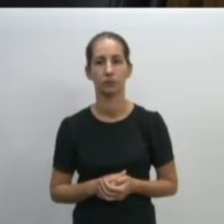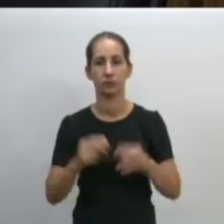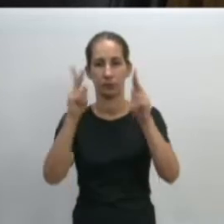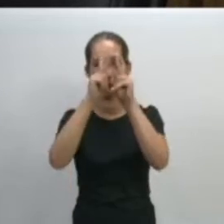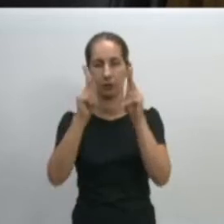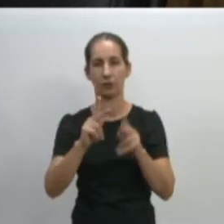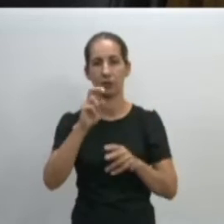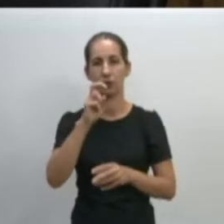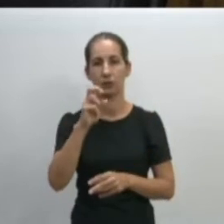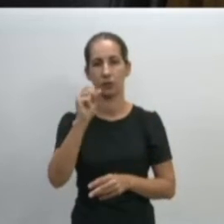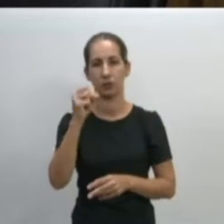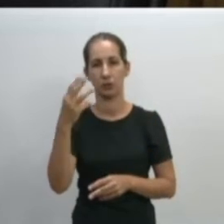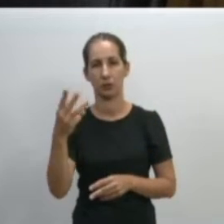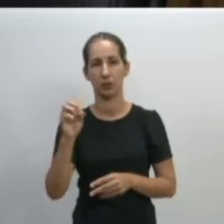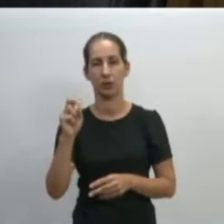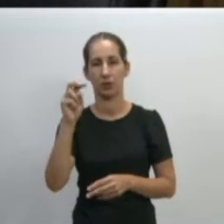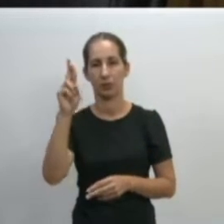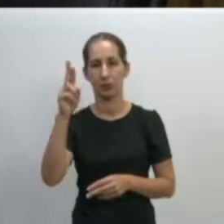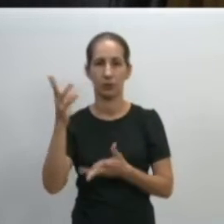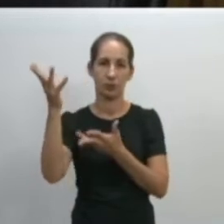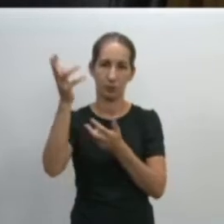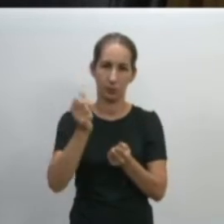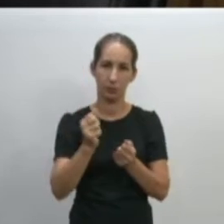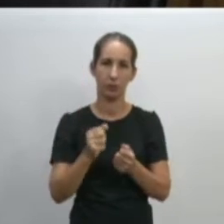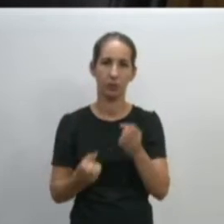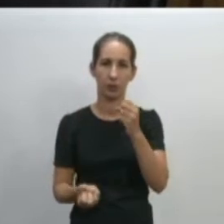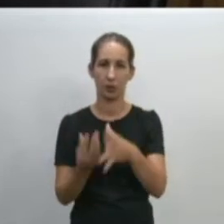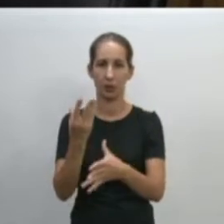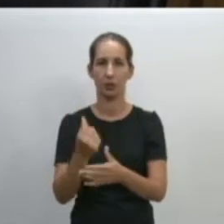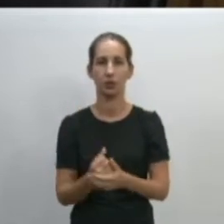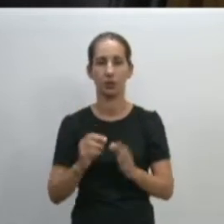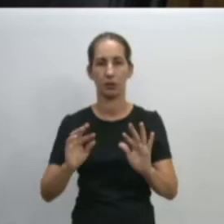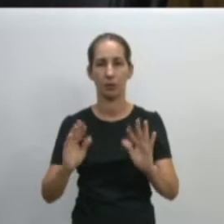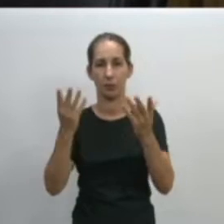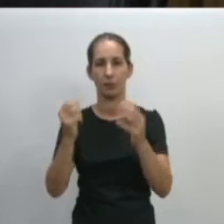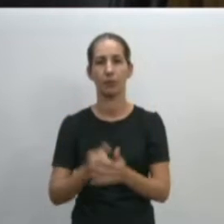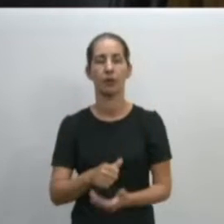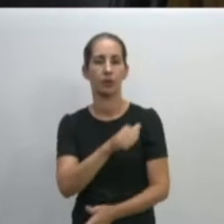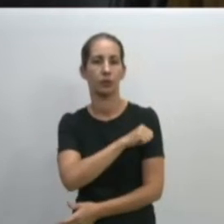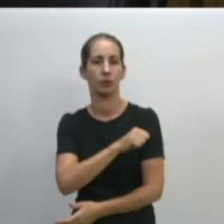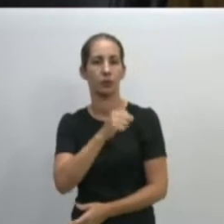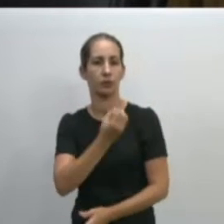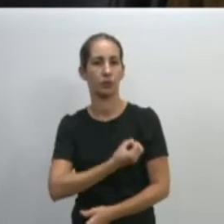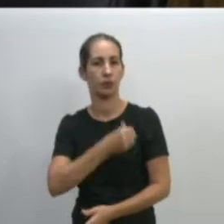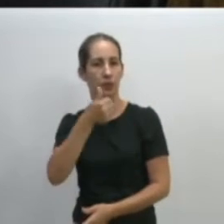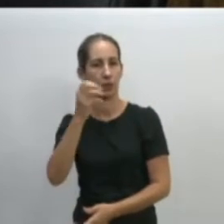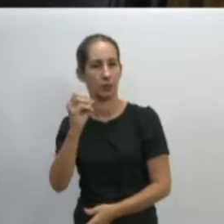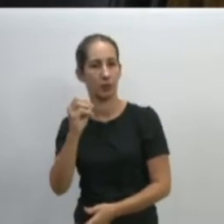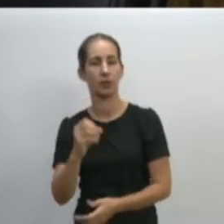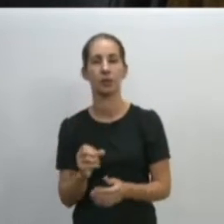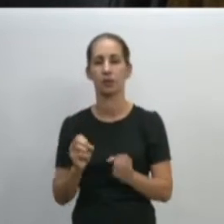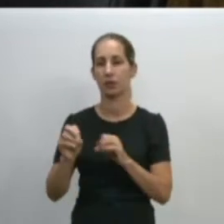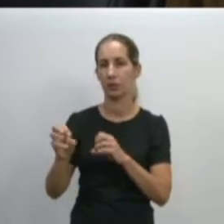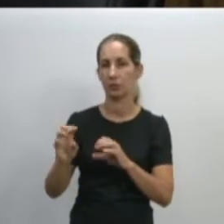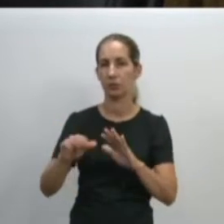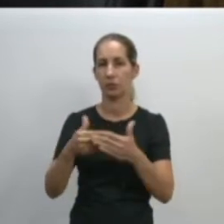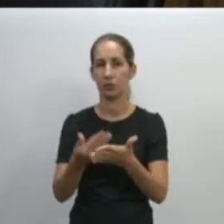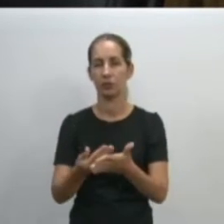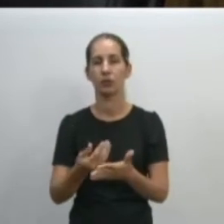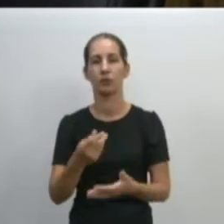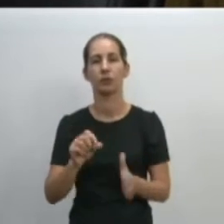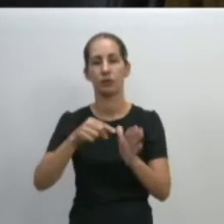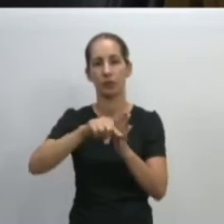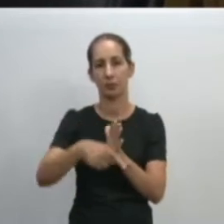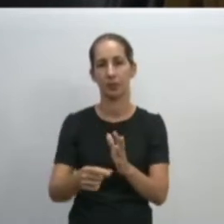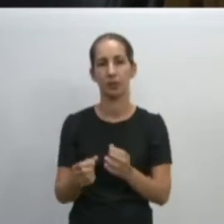Projeto 583, vereador Kleber Fernandes, dispõe sobre a criação do prêmio Aluno Nota 10 para estudantes do ensino fundamental da rede municipal de ensino